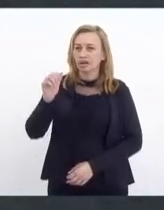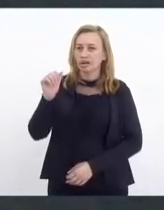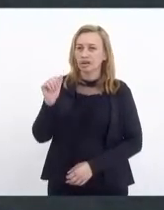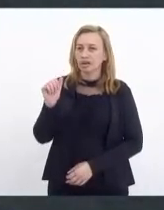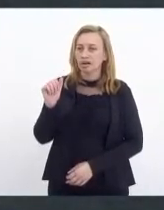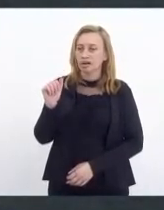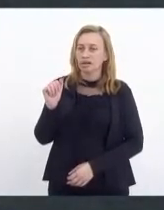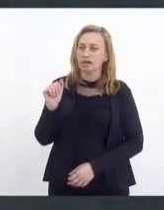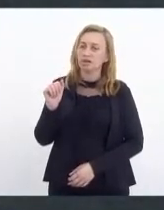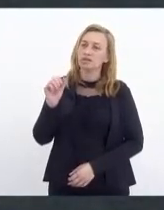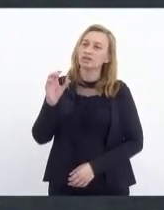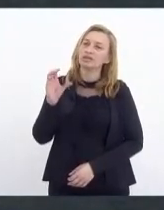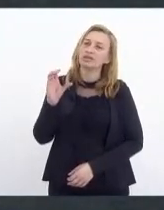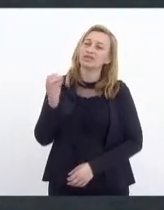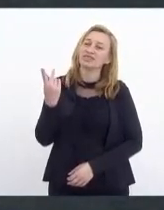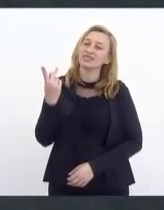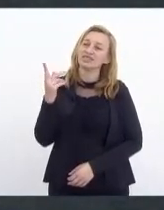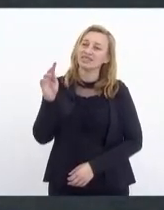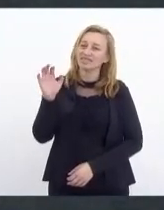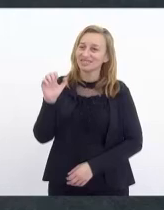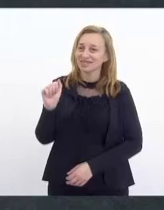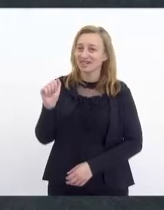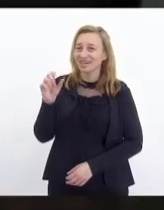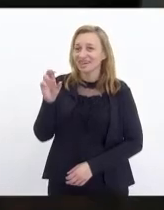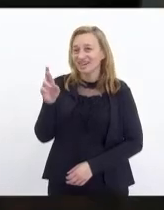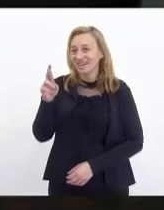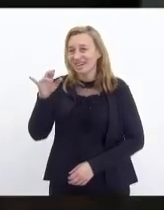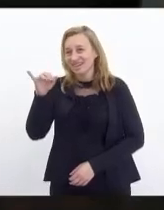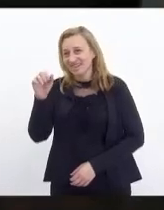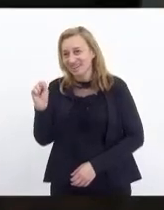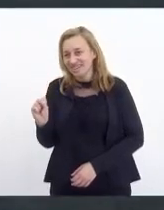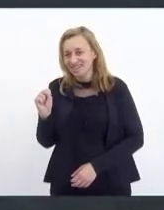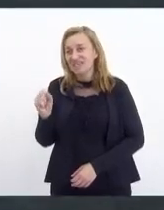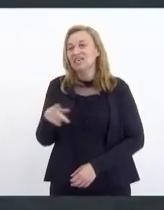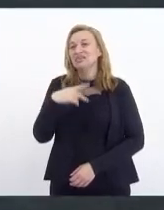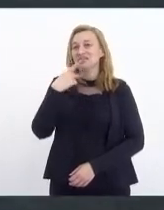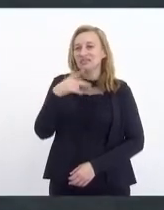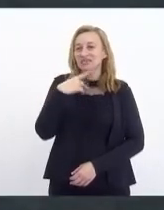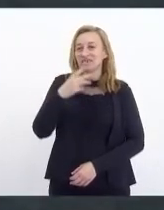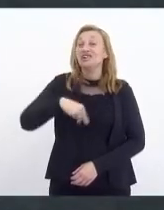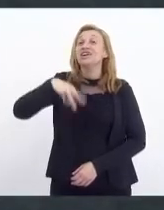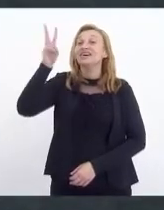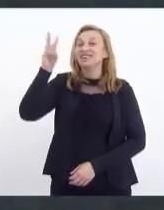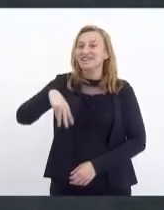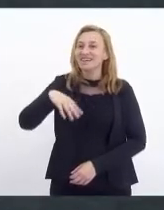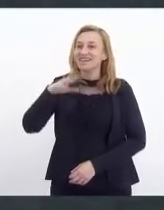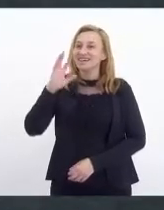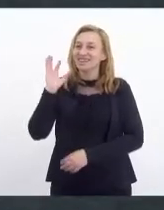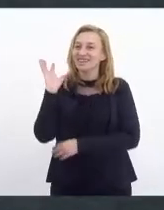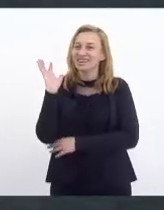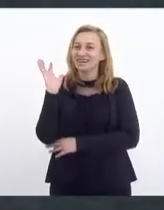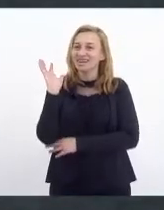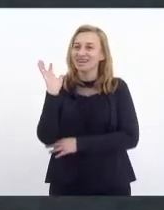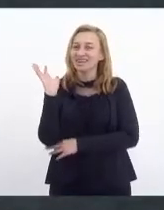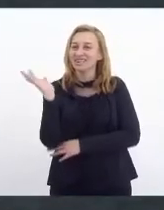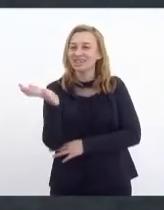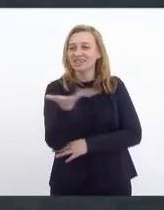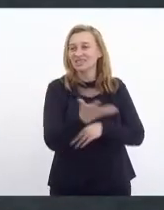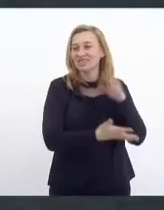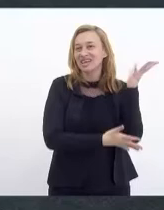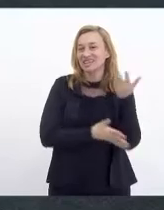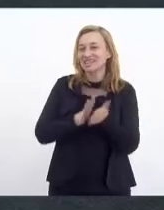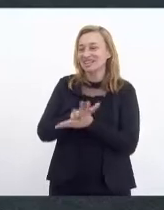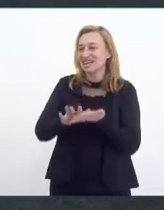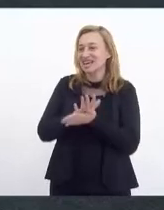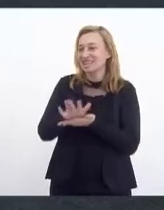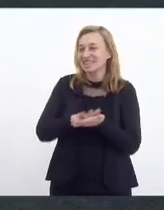o popular Chacrinha. Está com tudo e não está prosa. Já nos dizia que em a natureza nada se cria, tudo